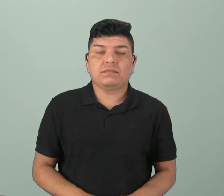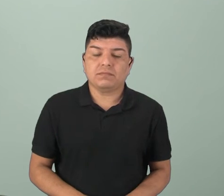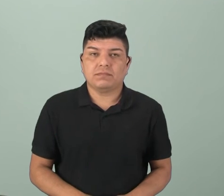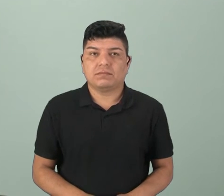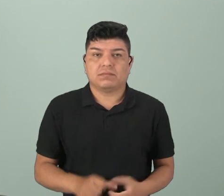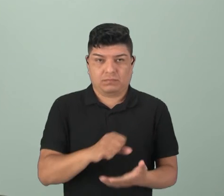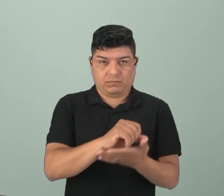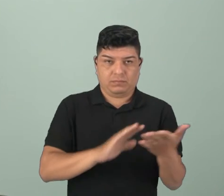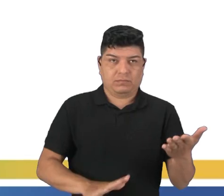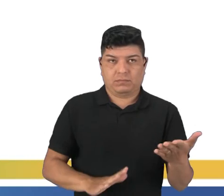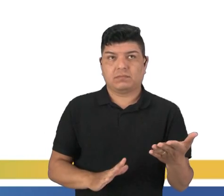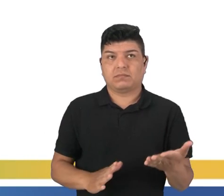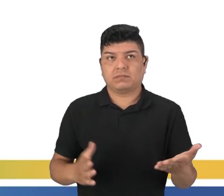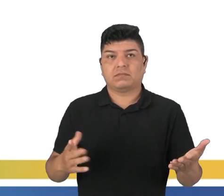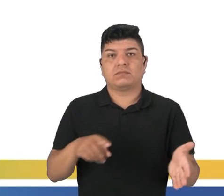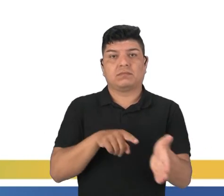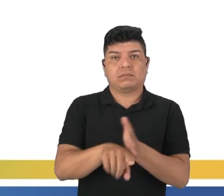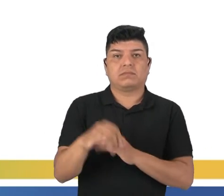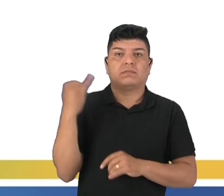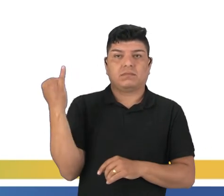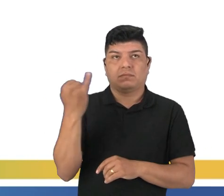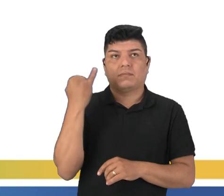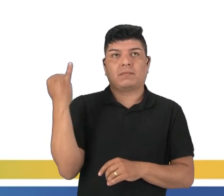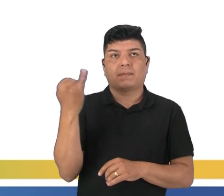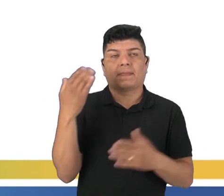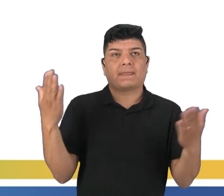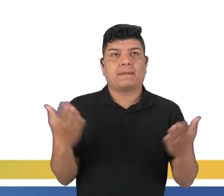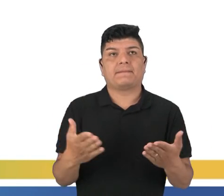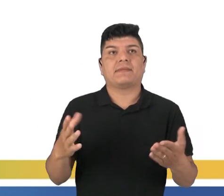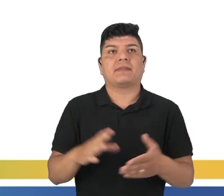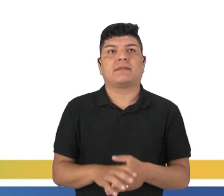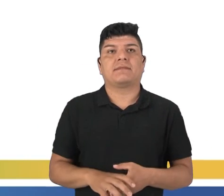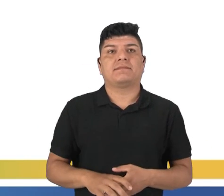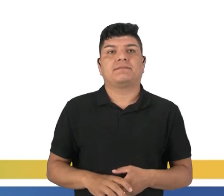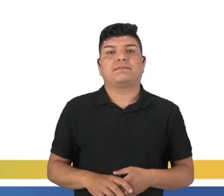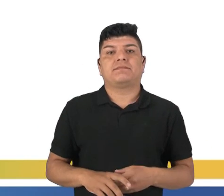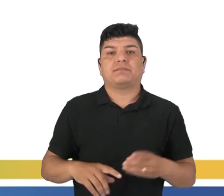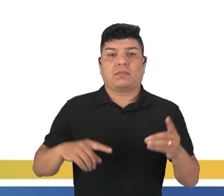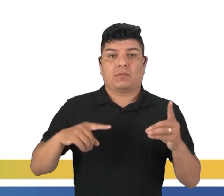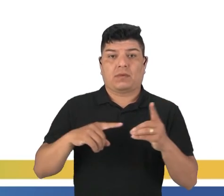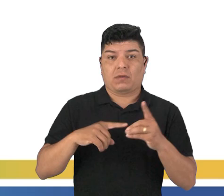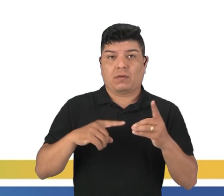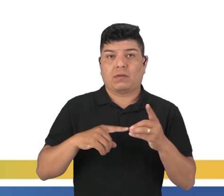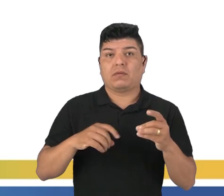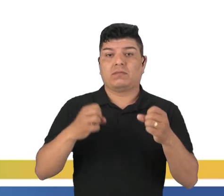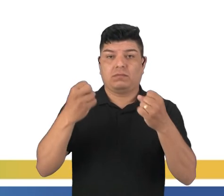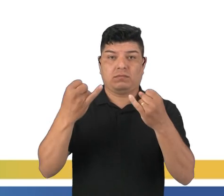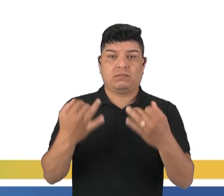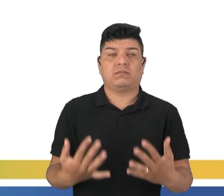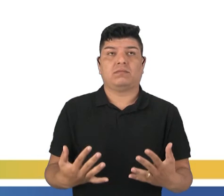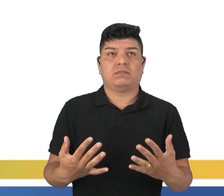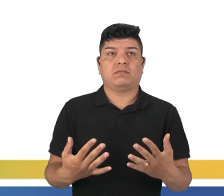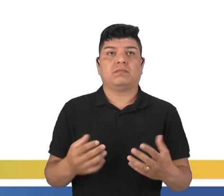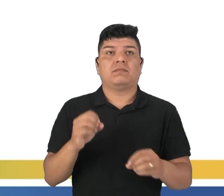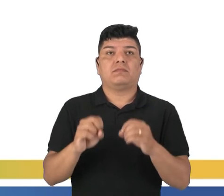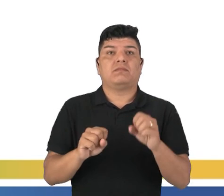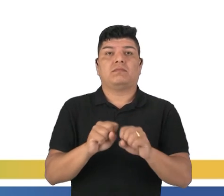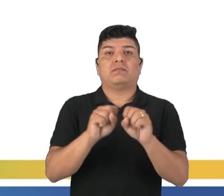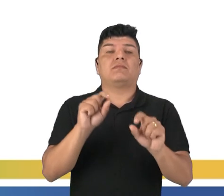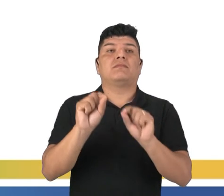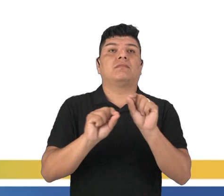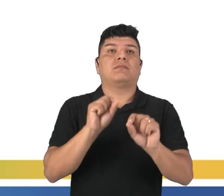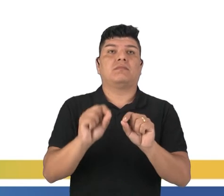Bom, no nosso Exercitando nós temos uma questão interessante. Os hormônios, eles são definidos como substâncias